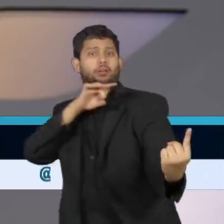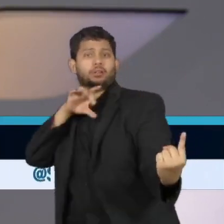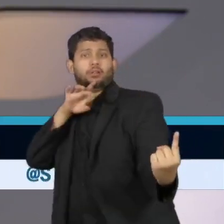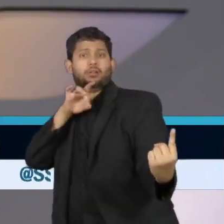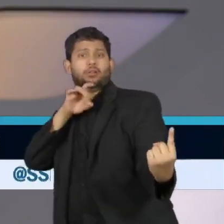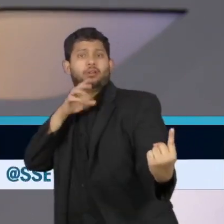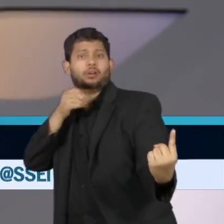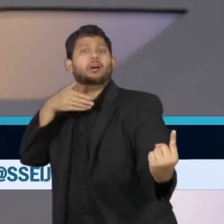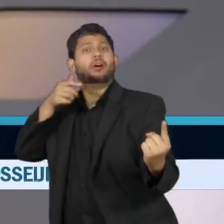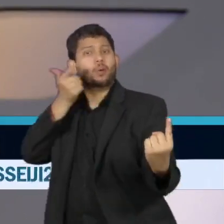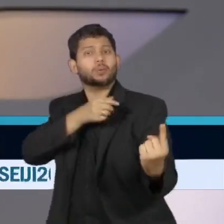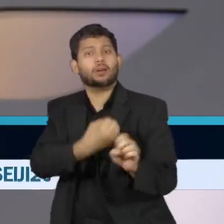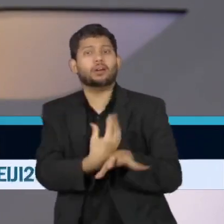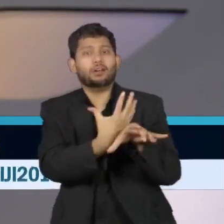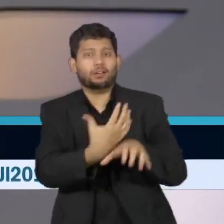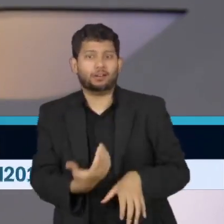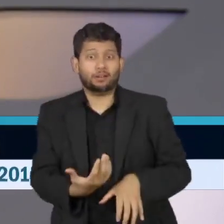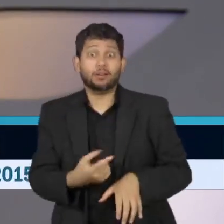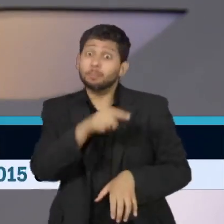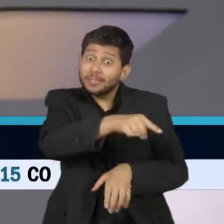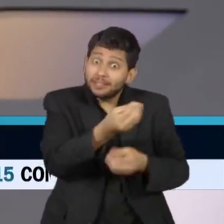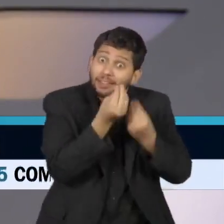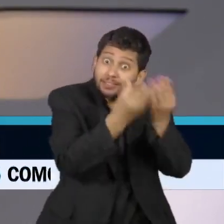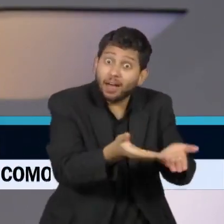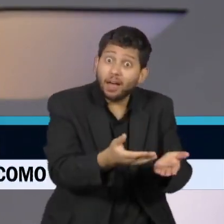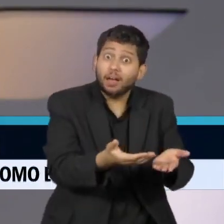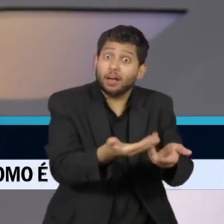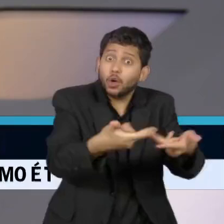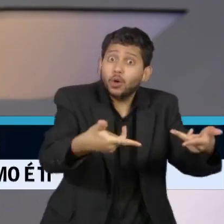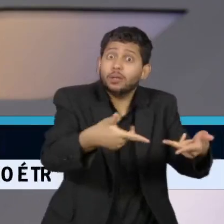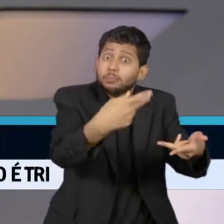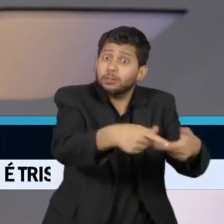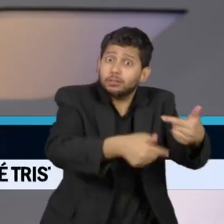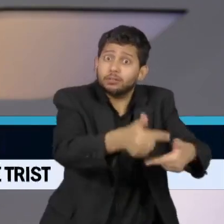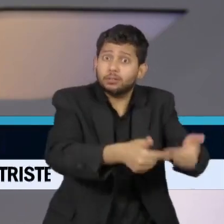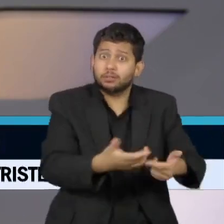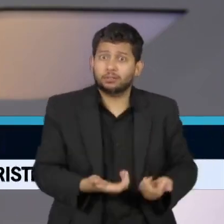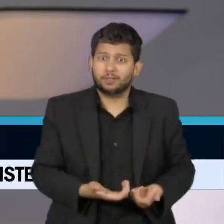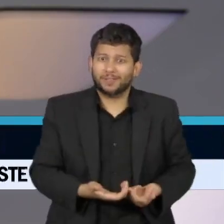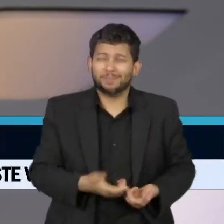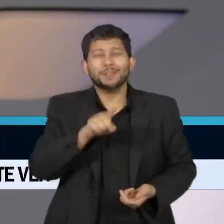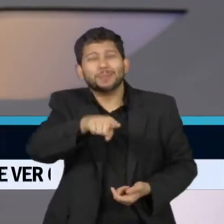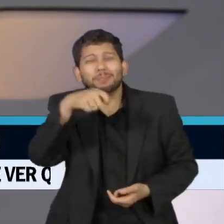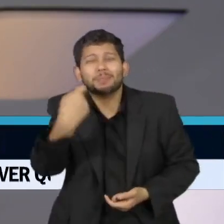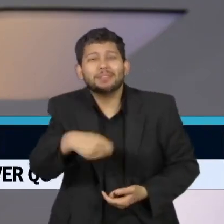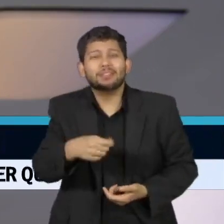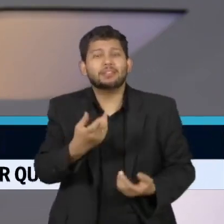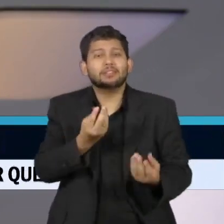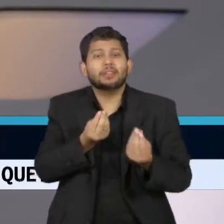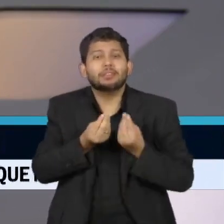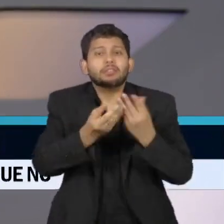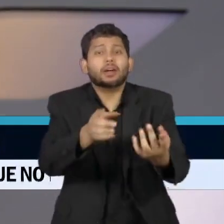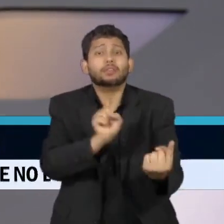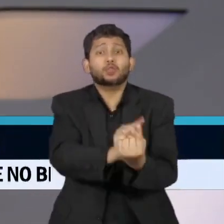estrutura de suporte para quem está na ponta, porque essa é a necessidade de você colocar algum atendimento a essas